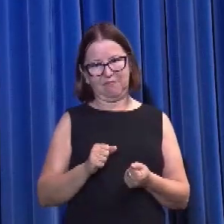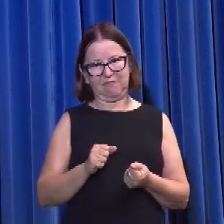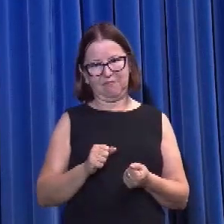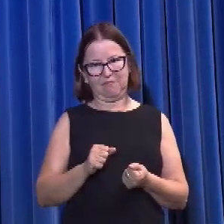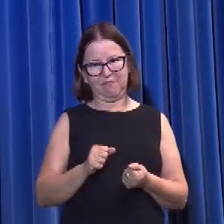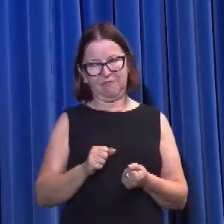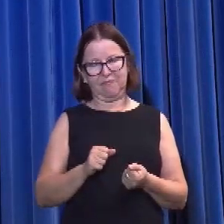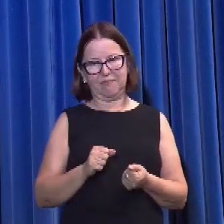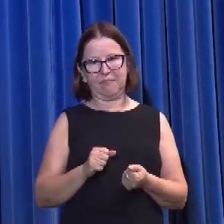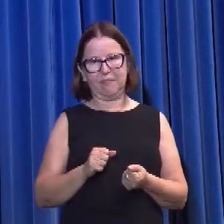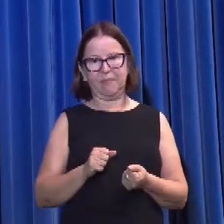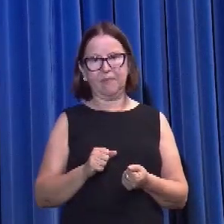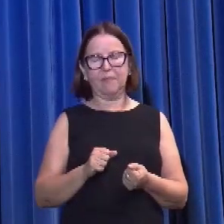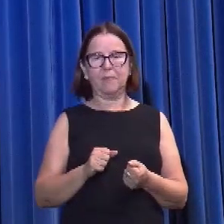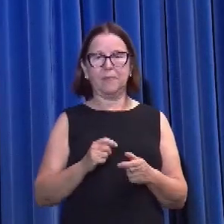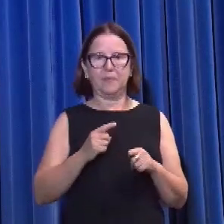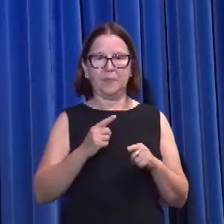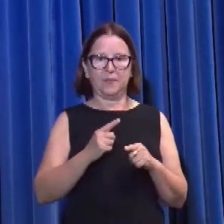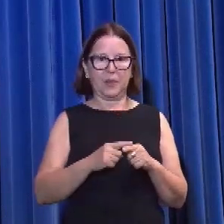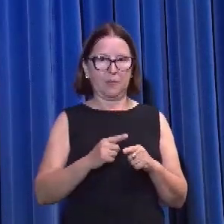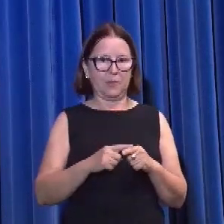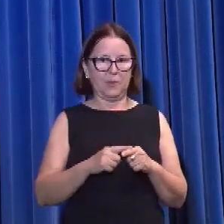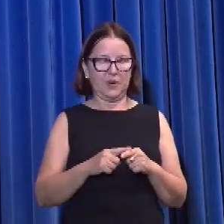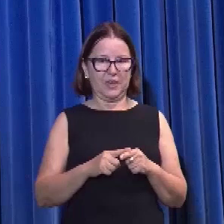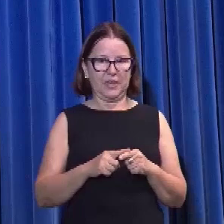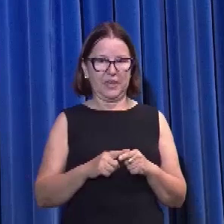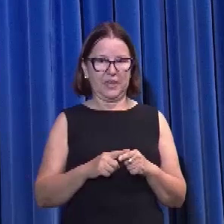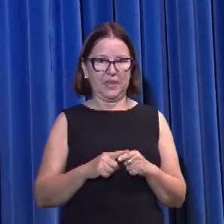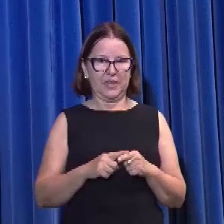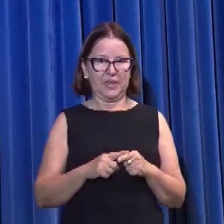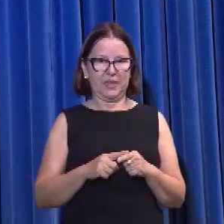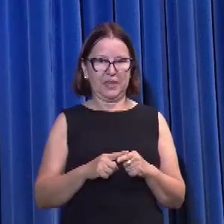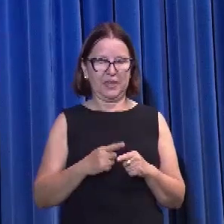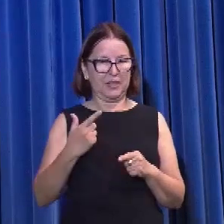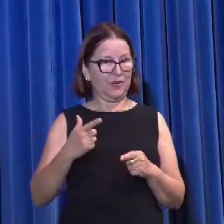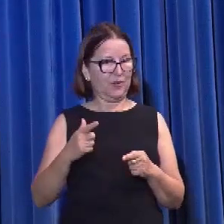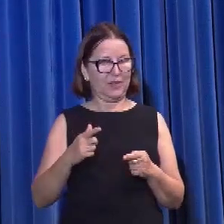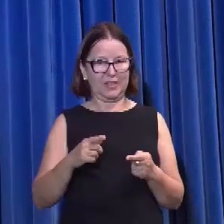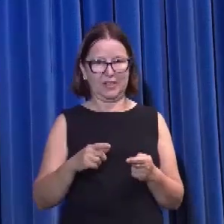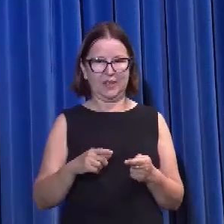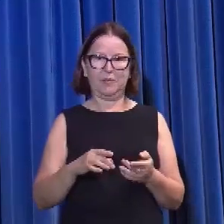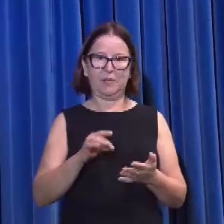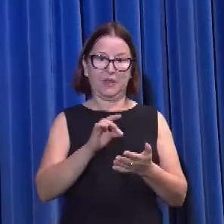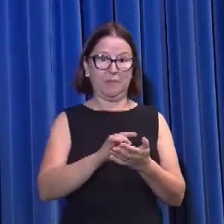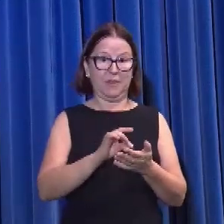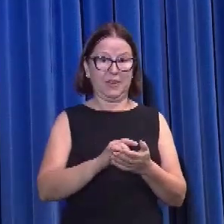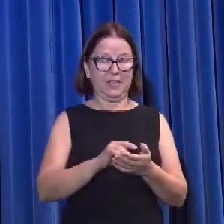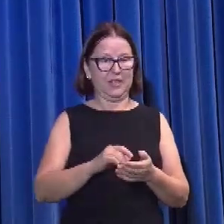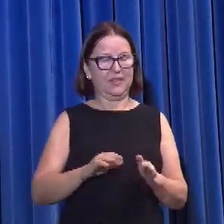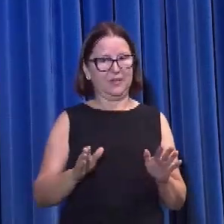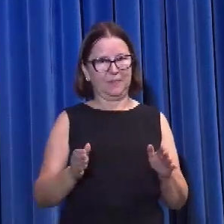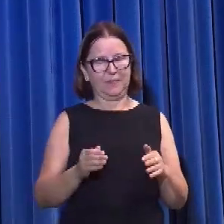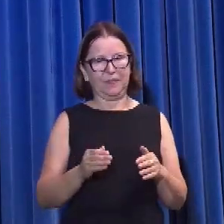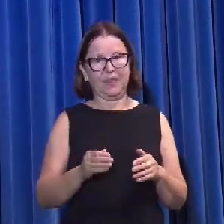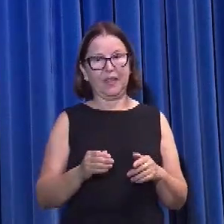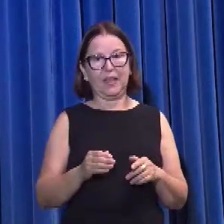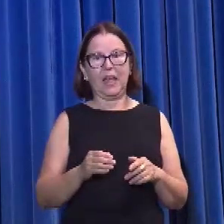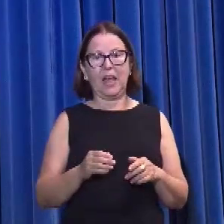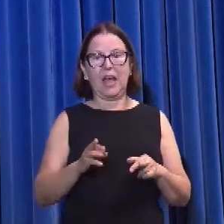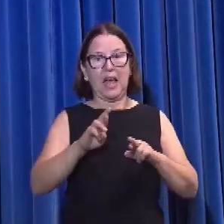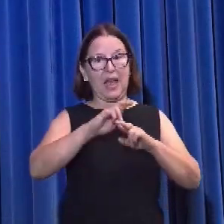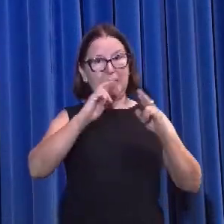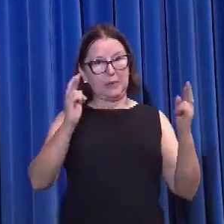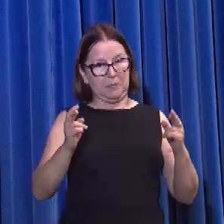não presença real da realidade espiritual. A esperança é a mesma coisa. A esperança que se vê também não é